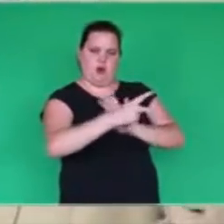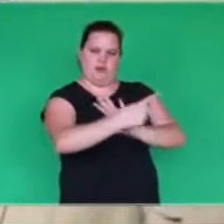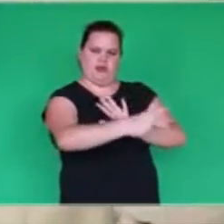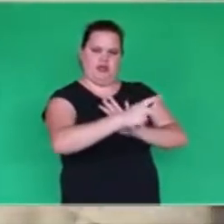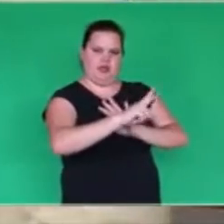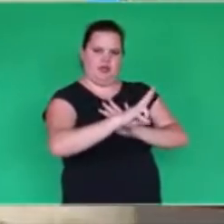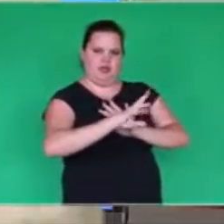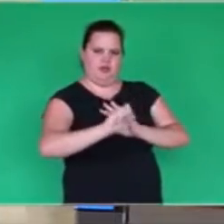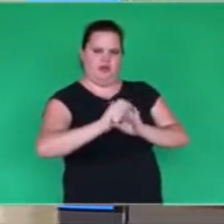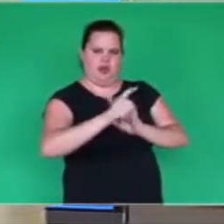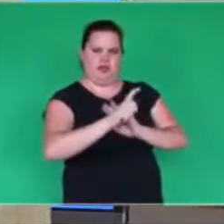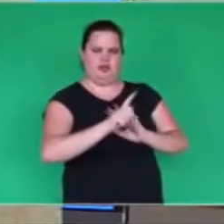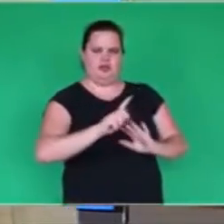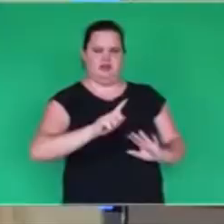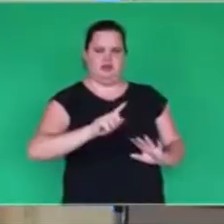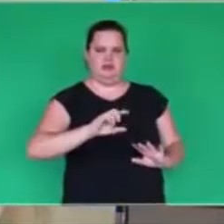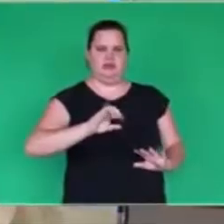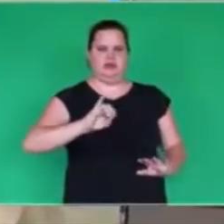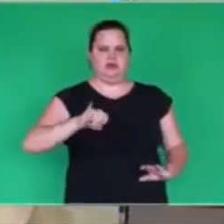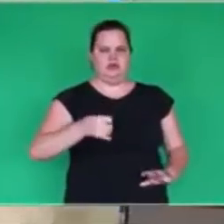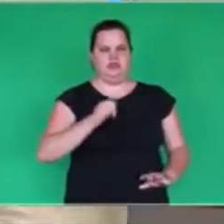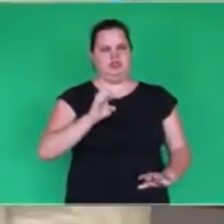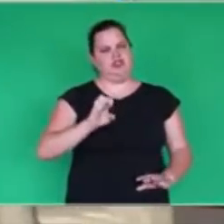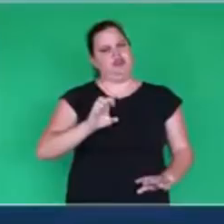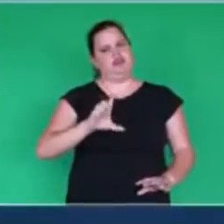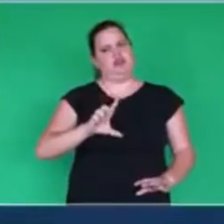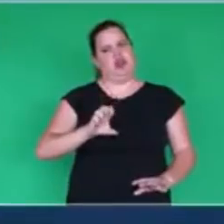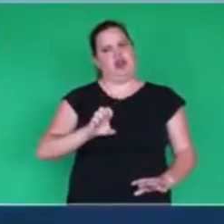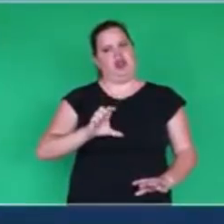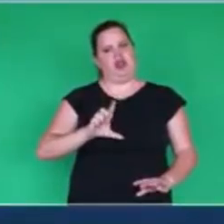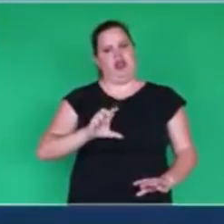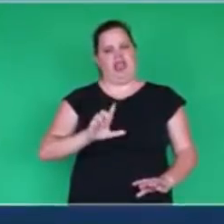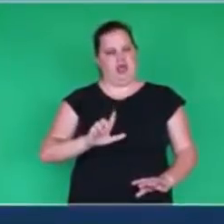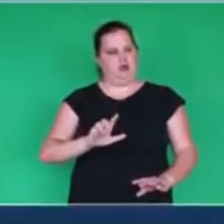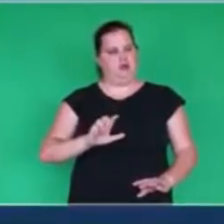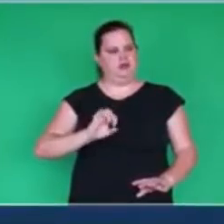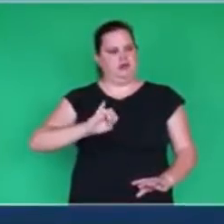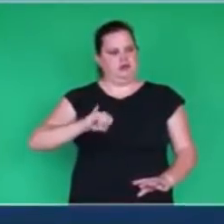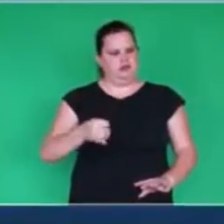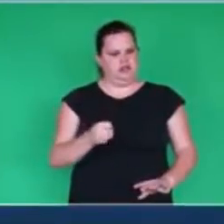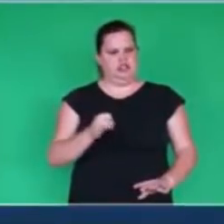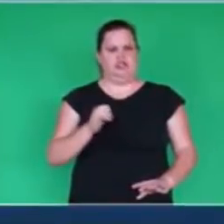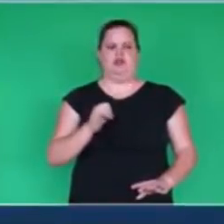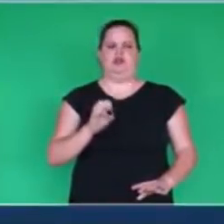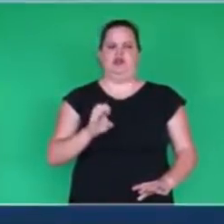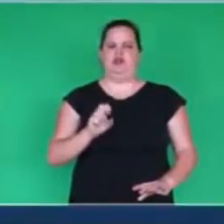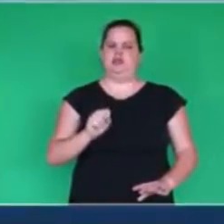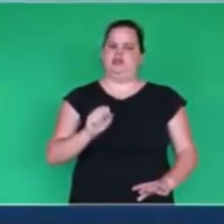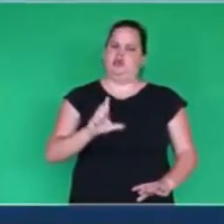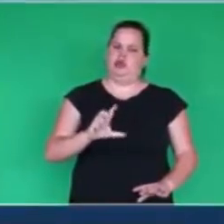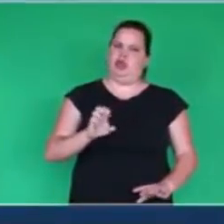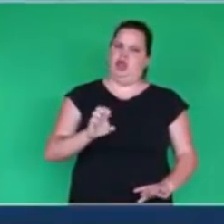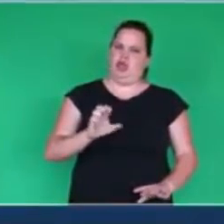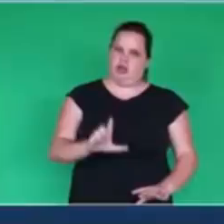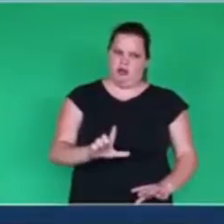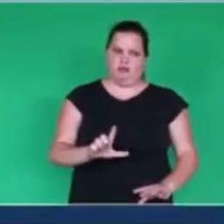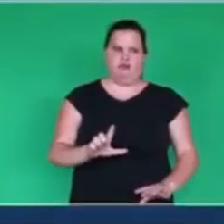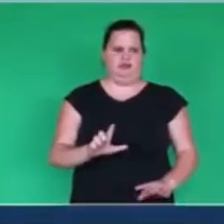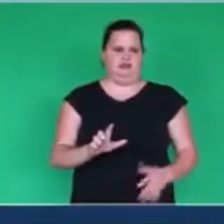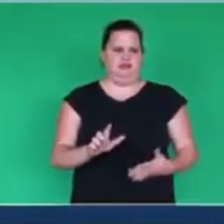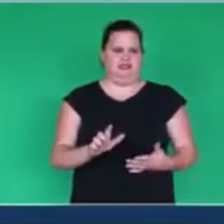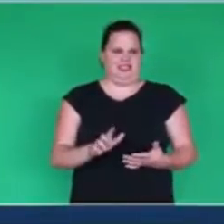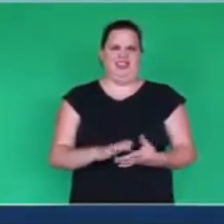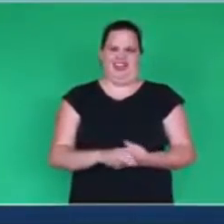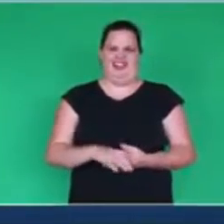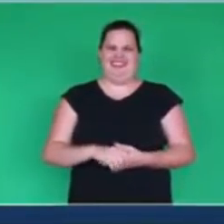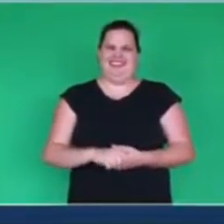vale chamado de Jezreel. É a campina que eles chamam de Jezreel. Hoje está toda assim, já plantada e tudo isso.